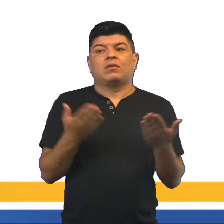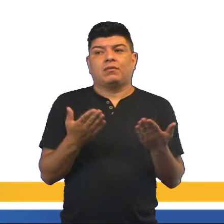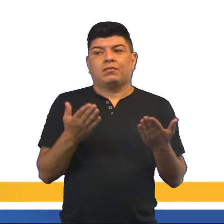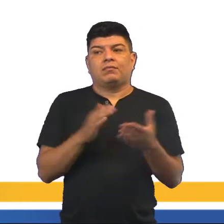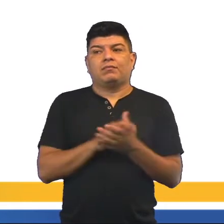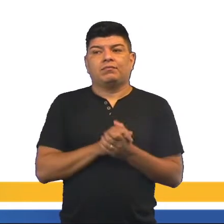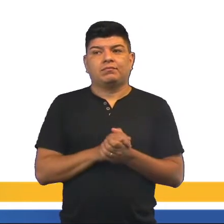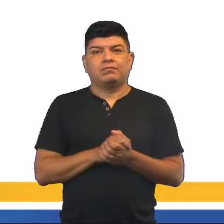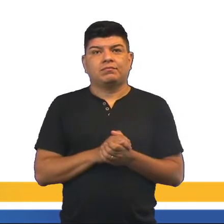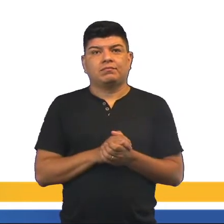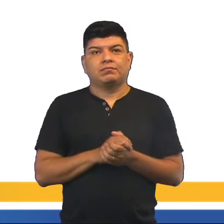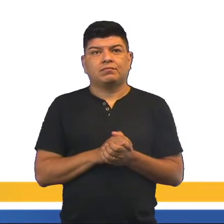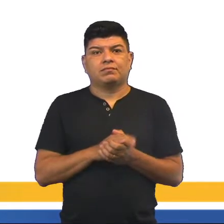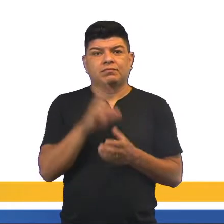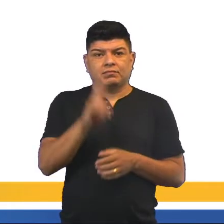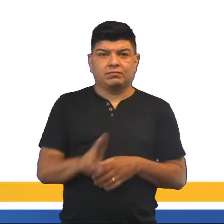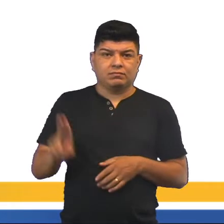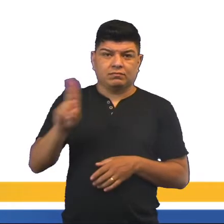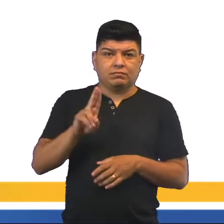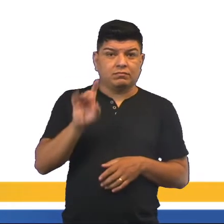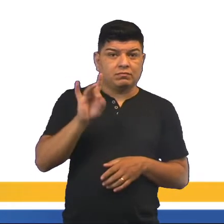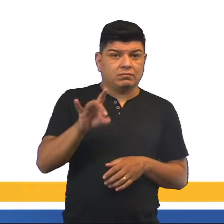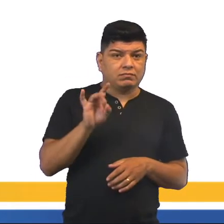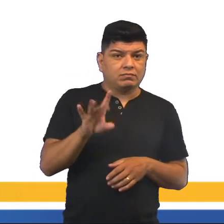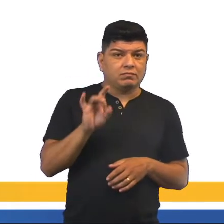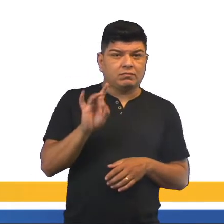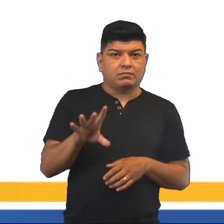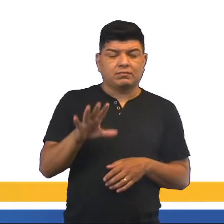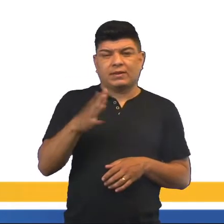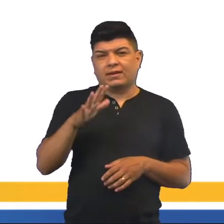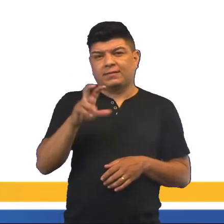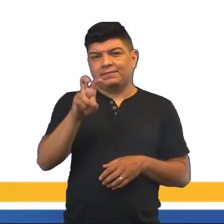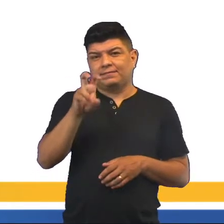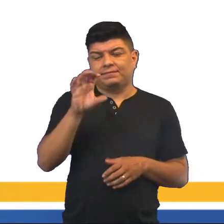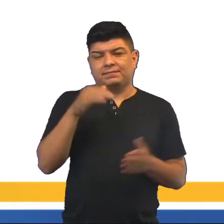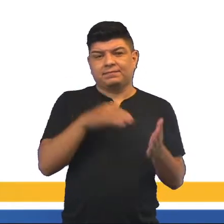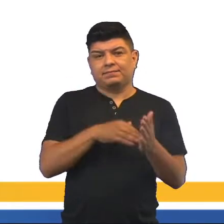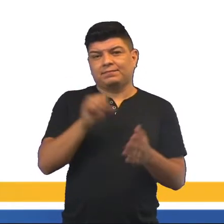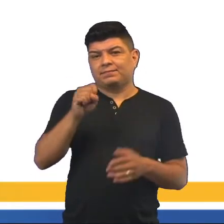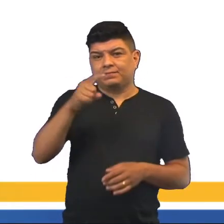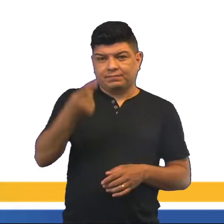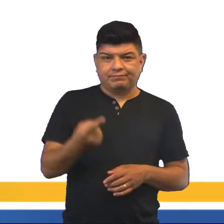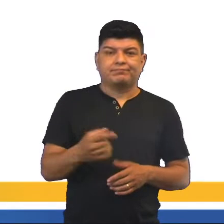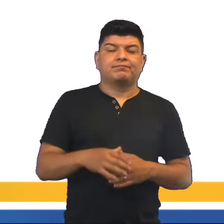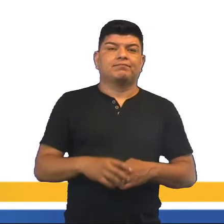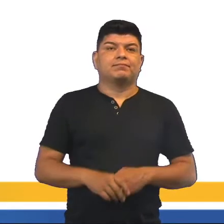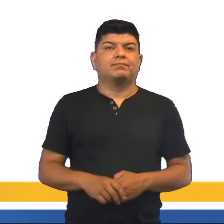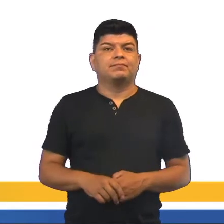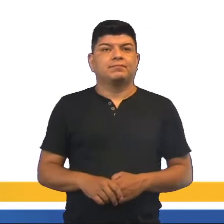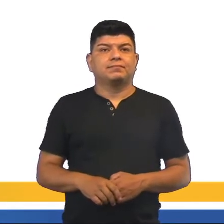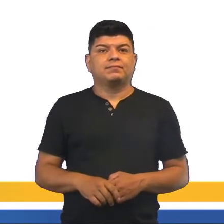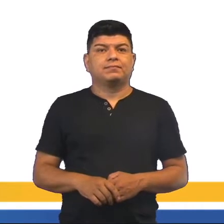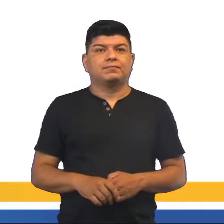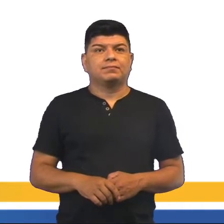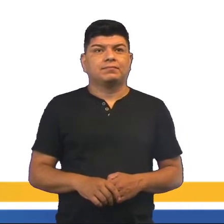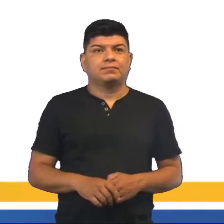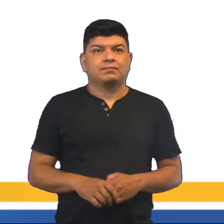atuais, são utilizados apenas de 5 a 8 mil desses caracteres.